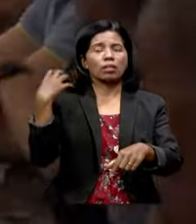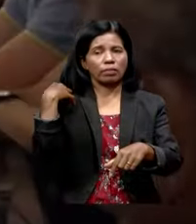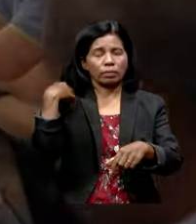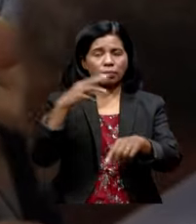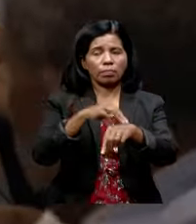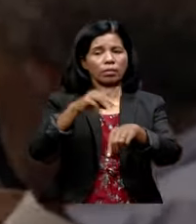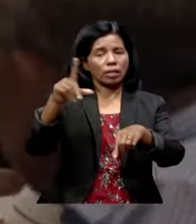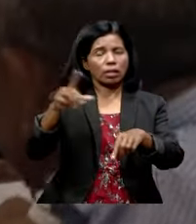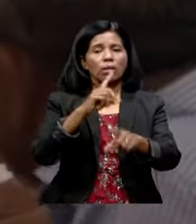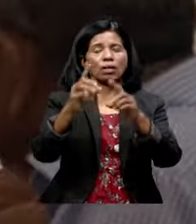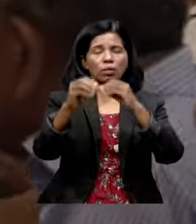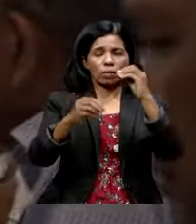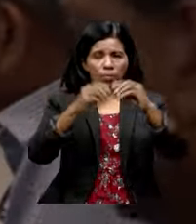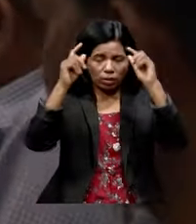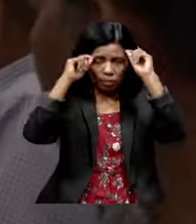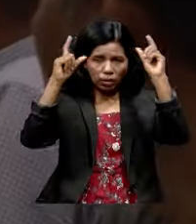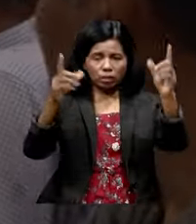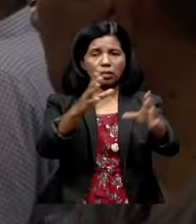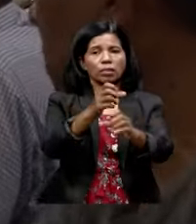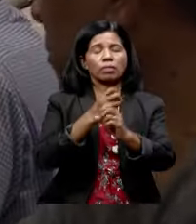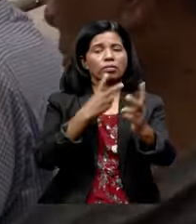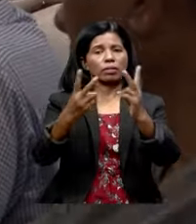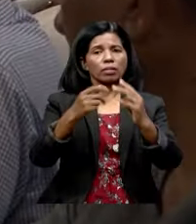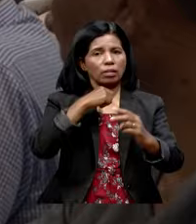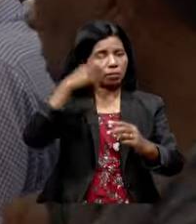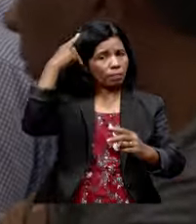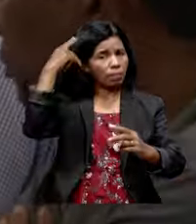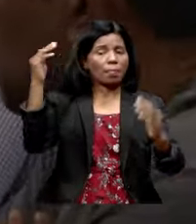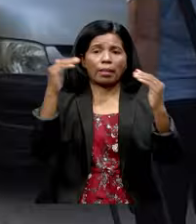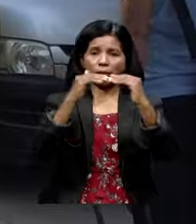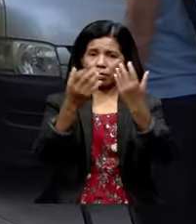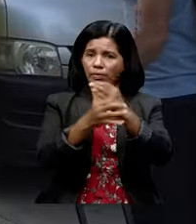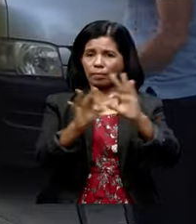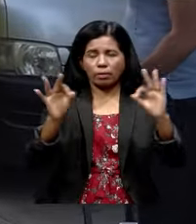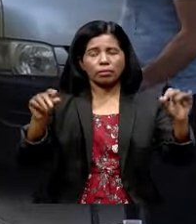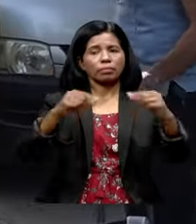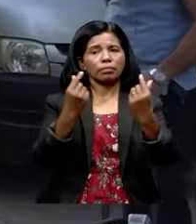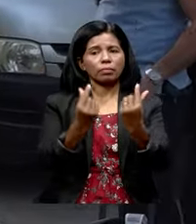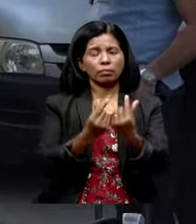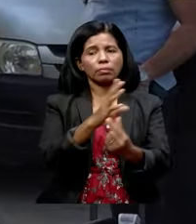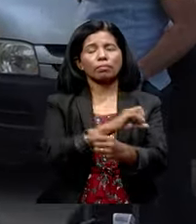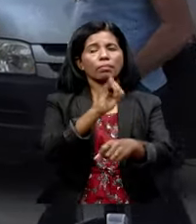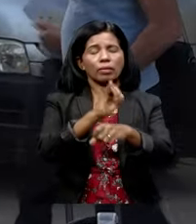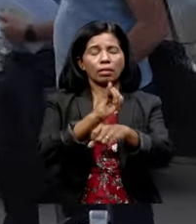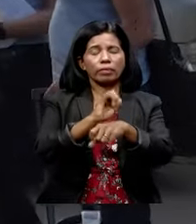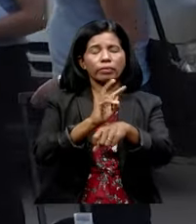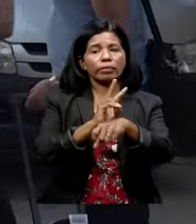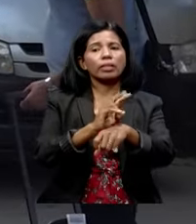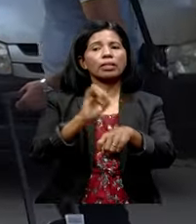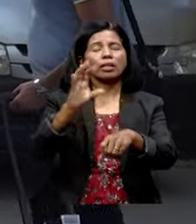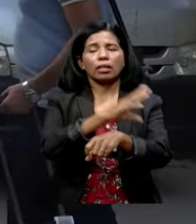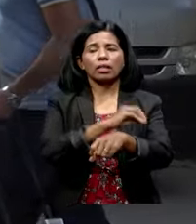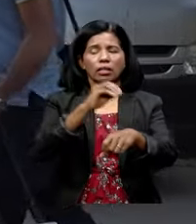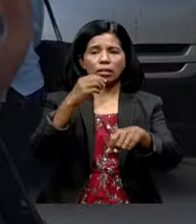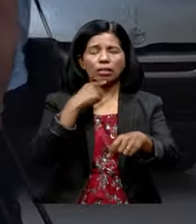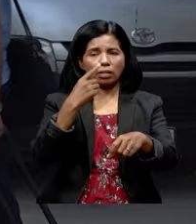onde qual é atendimento timor-lestanian, onde simo visita Papa Francisco, a foi no encontro remata, equipa avançar no Vaticano, ao que era inspeção, ba viatura